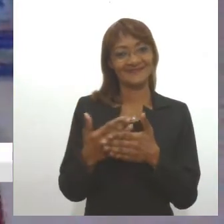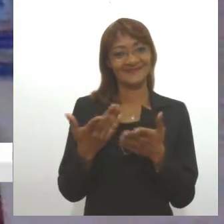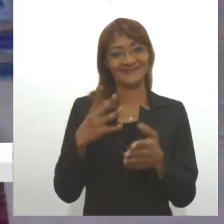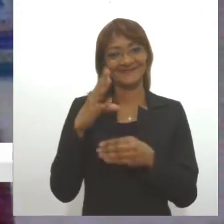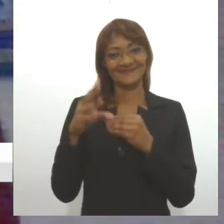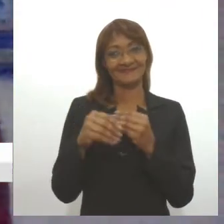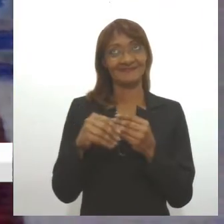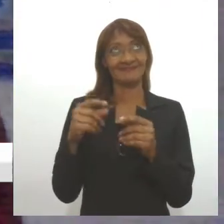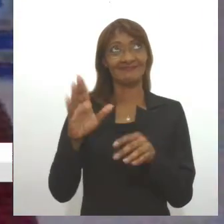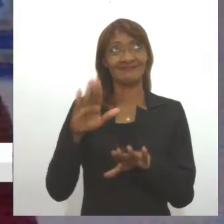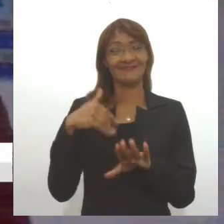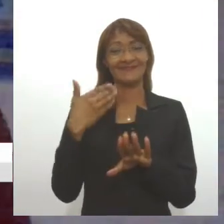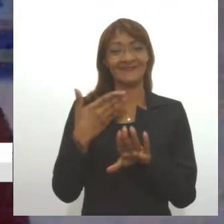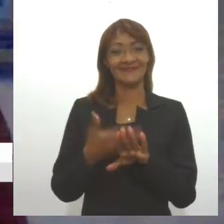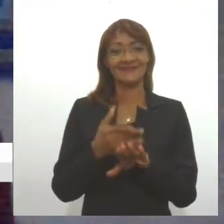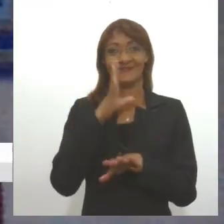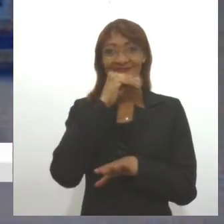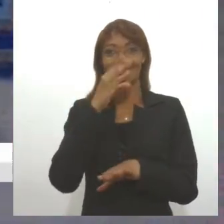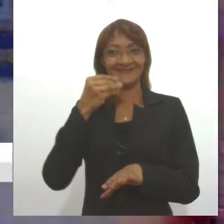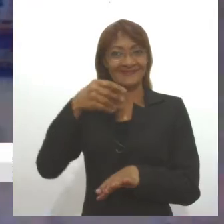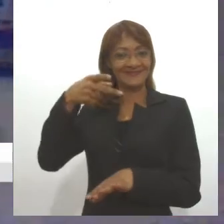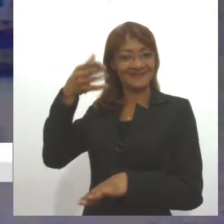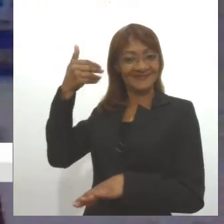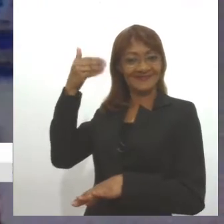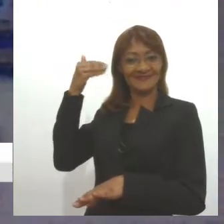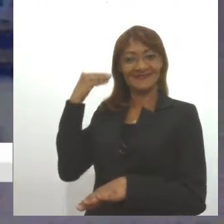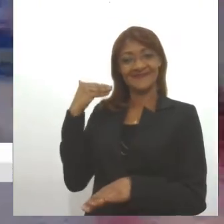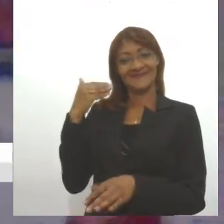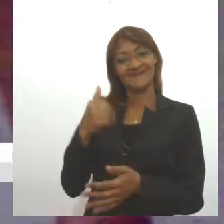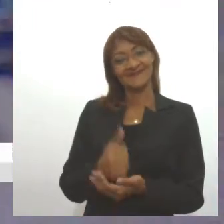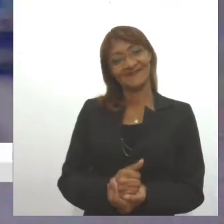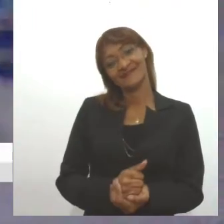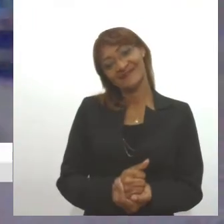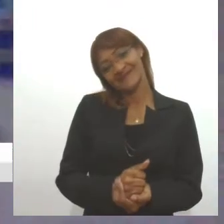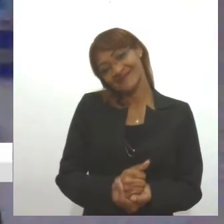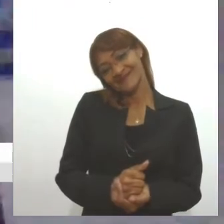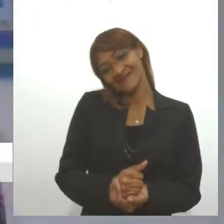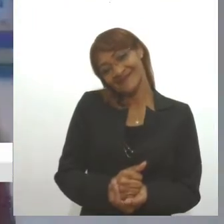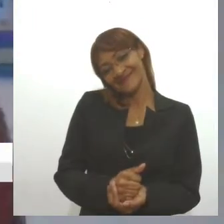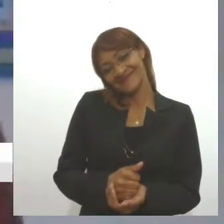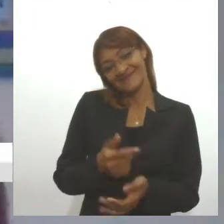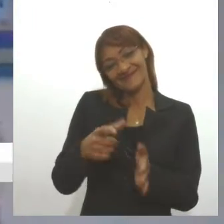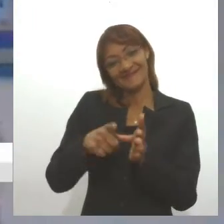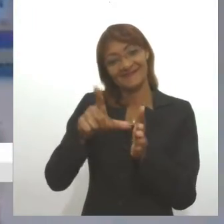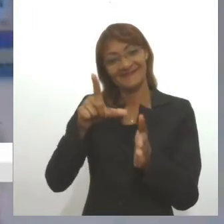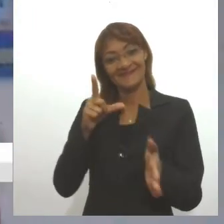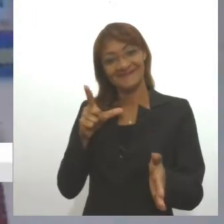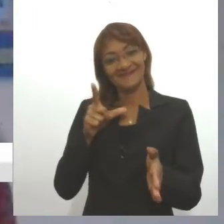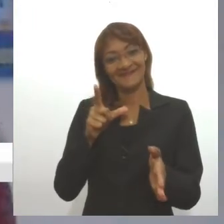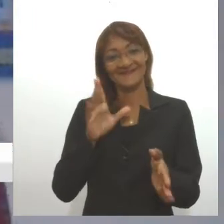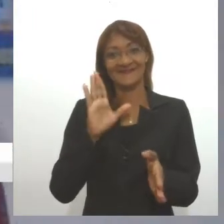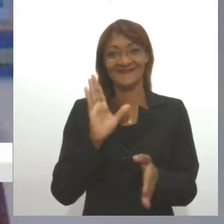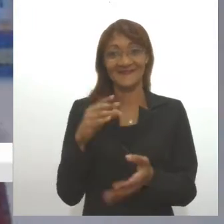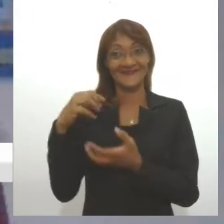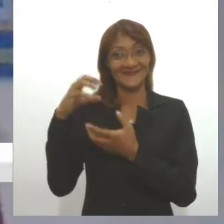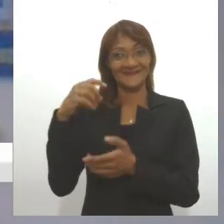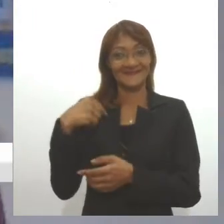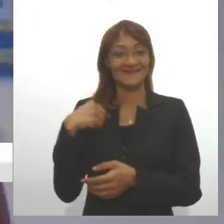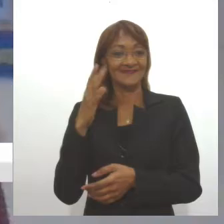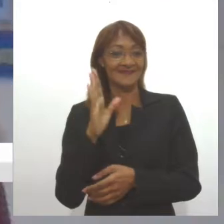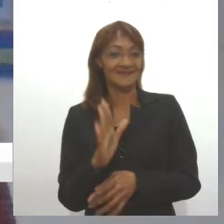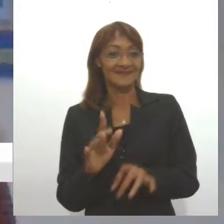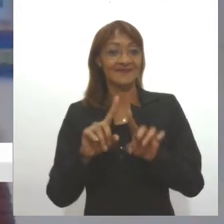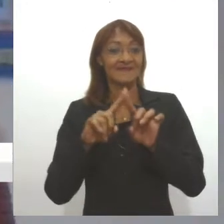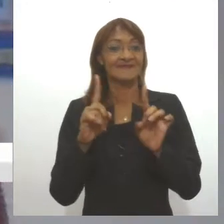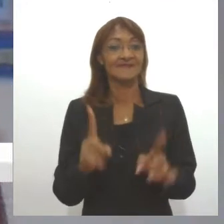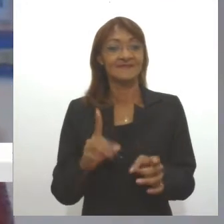da adolescência, um pouco da Giovana e da minha idade, um pouco anterior de eu ficar coroa. Na verdade, esse